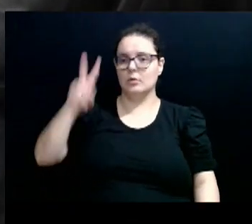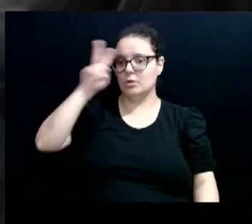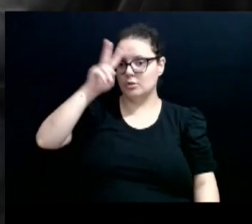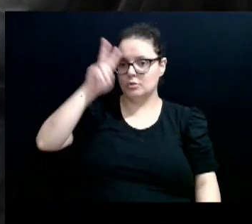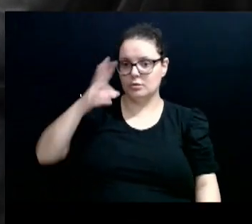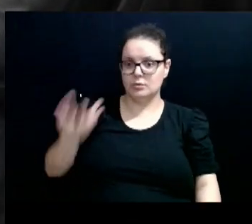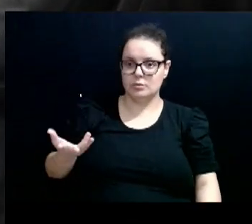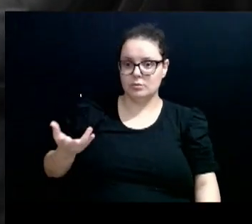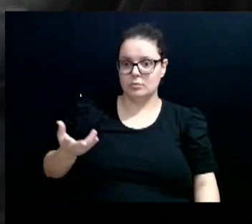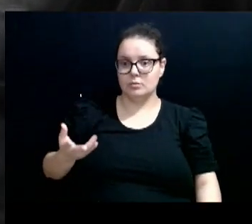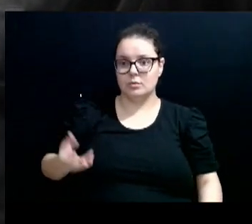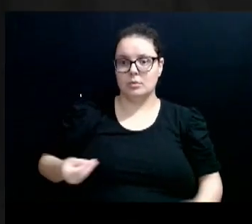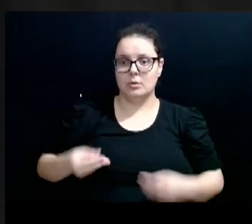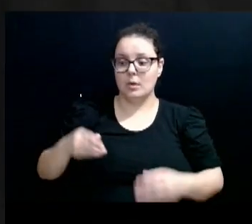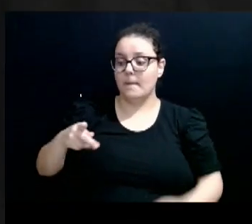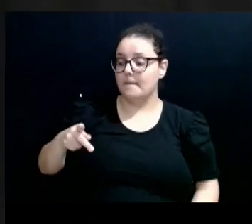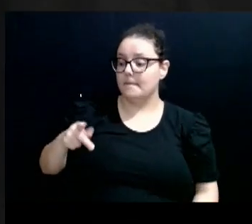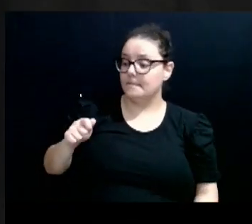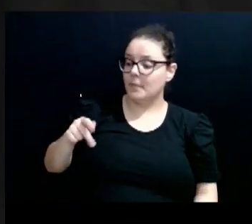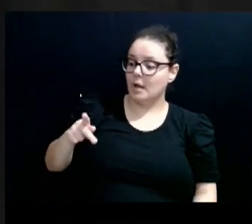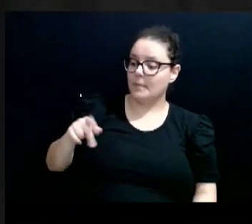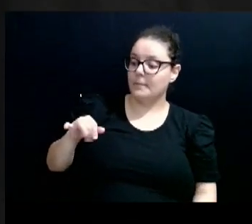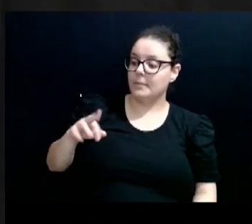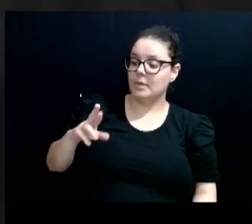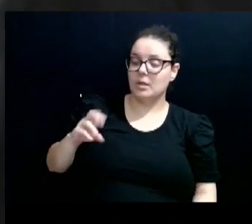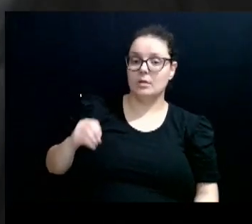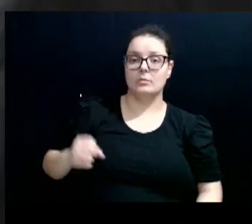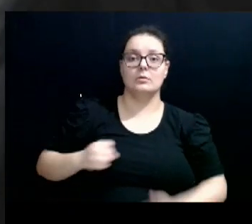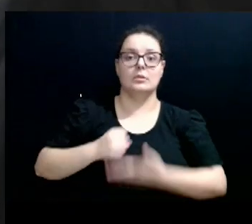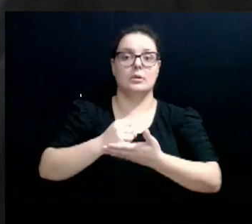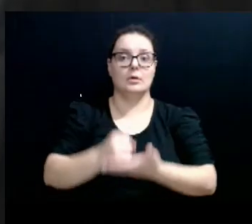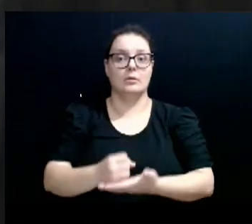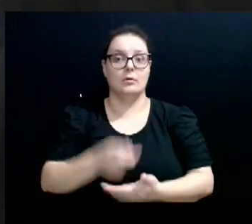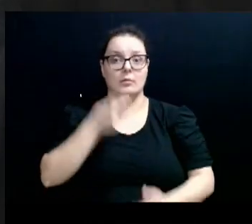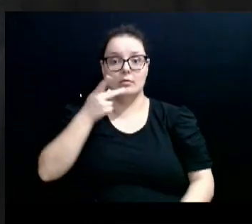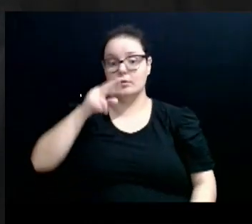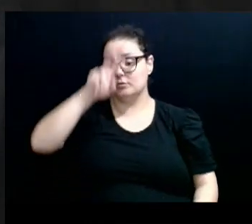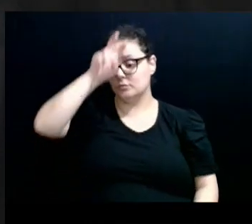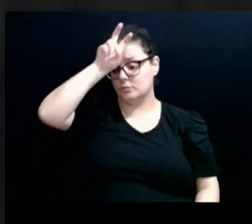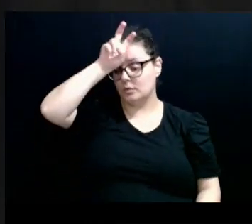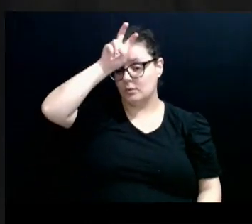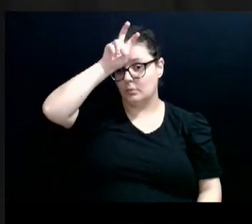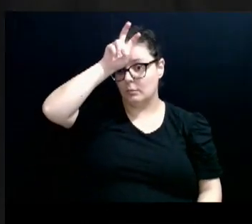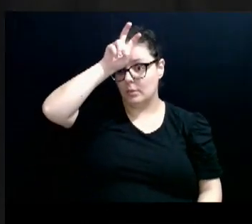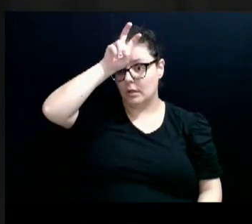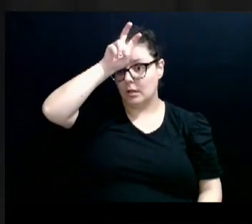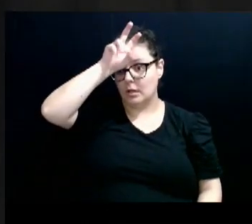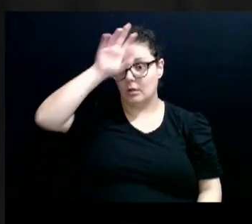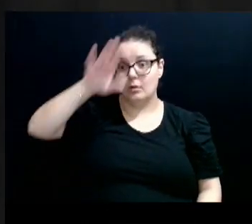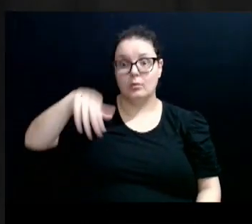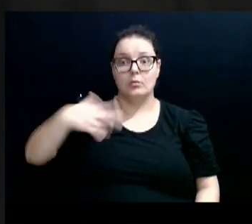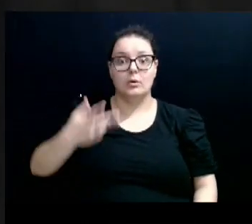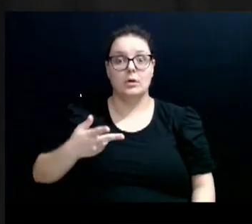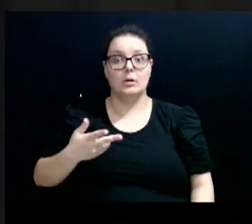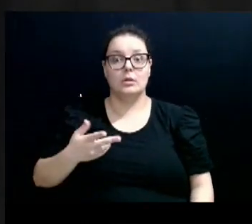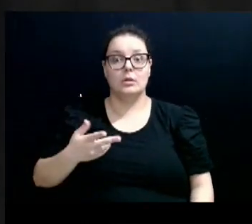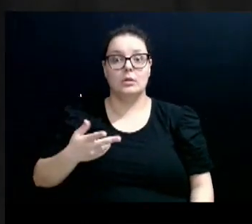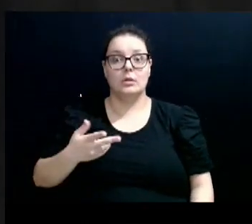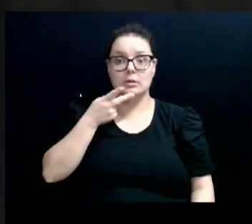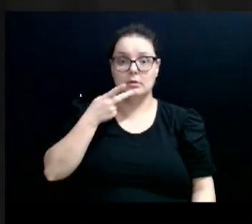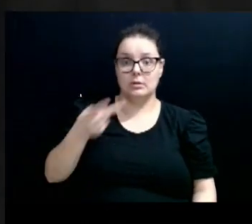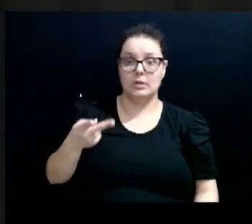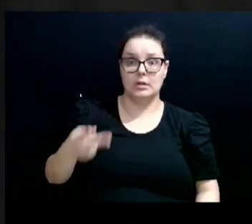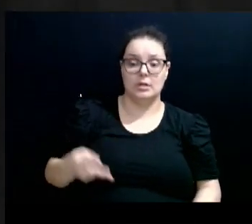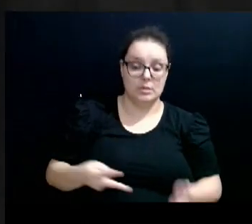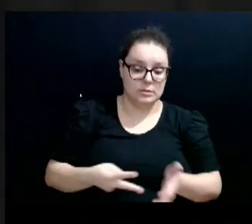papiro para os alunos ver quando ia falar civilização egípcia, quando ia falar sobre a riqueza do Segundo Império, eu levava café para as pessoas tomarem, para os